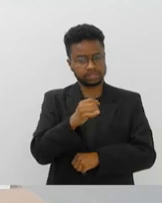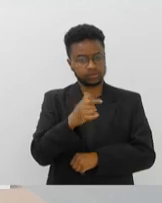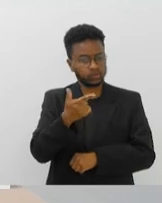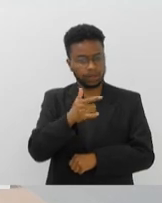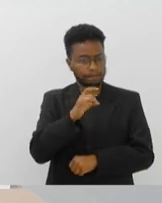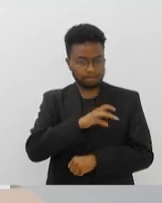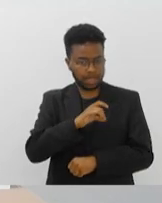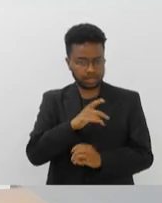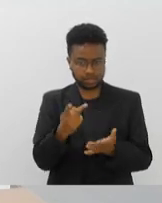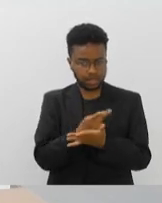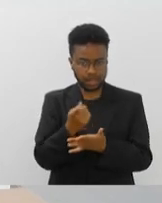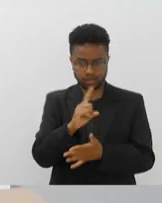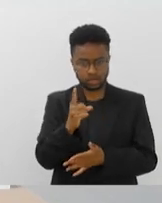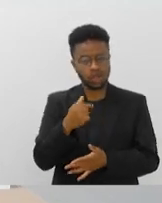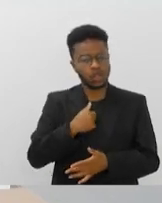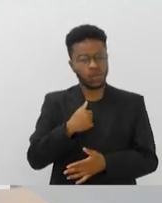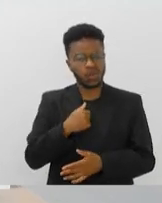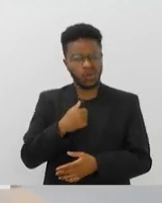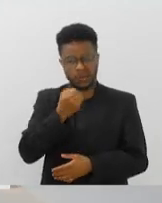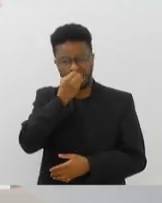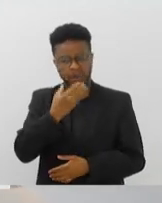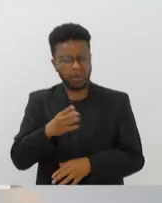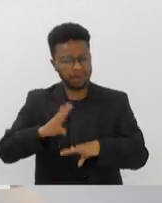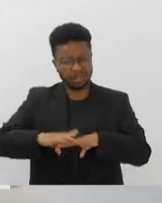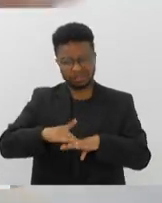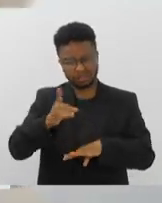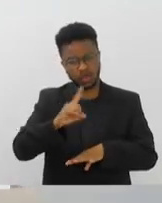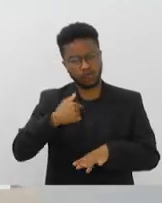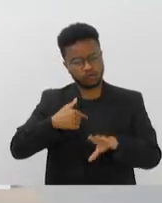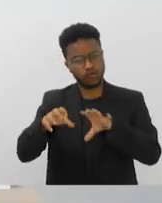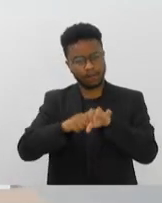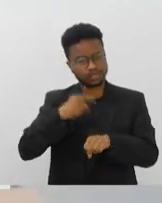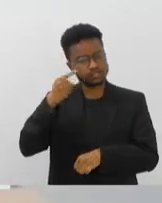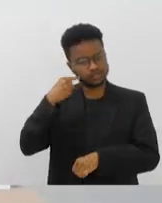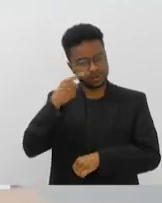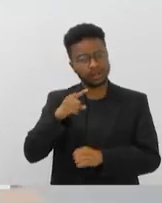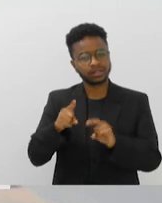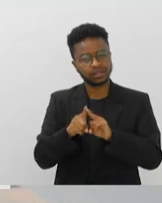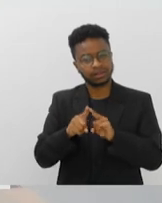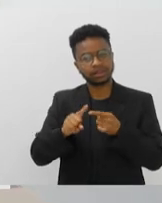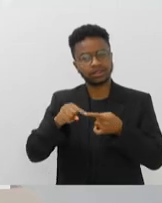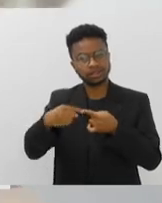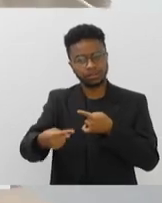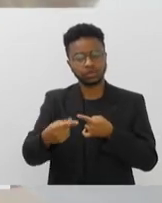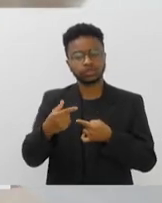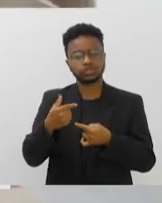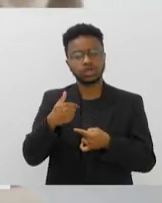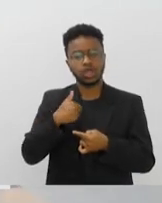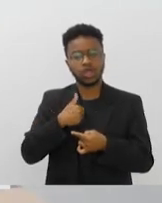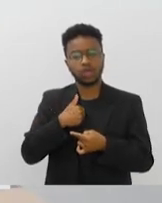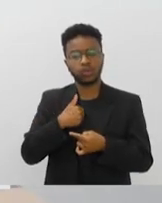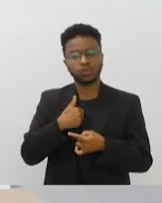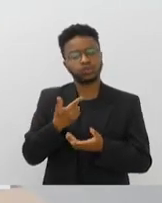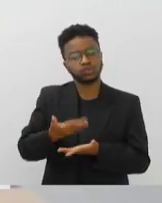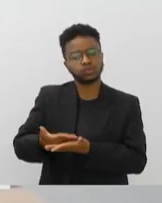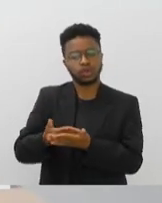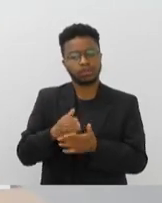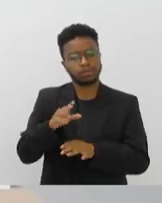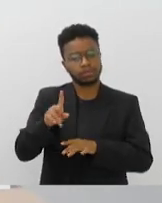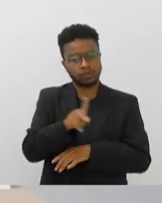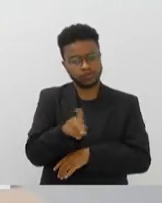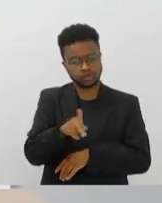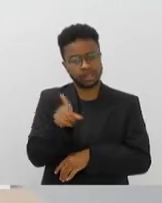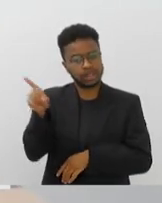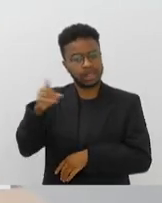errar não sou muito boa em números não Porque Fiz direito e fiz magistério no ensino médio lá no interior da Bahia mas eu posso te